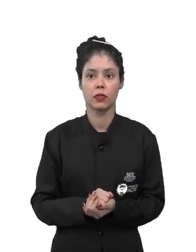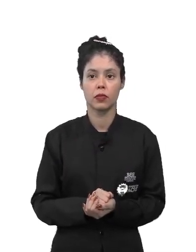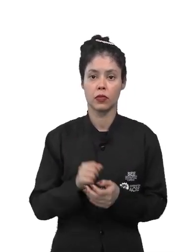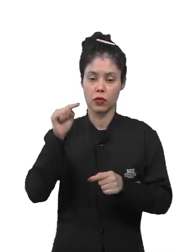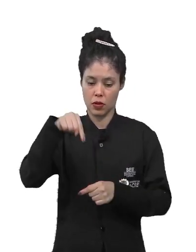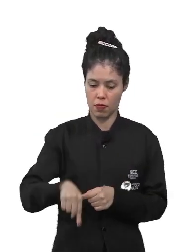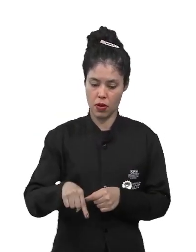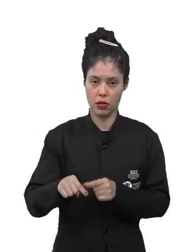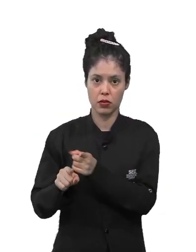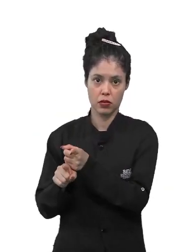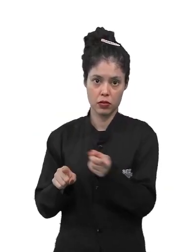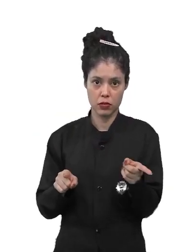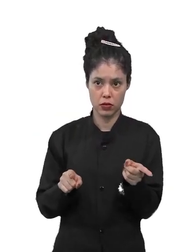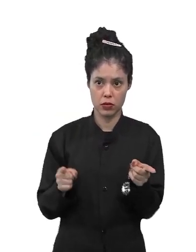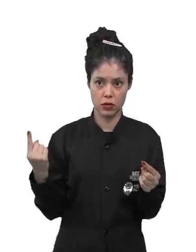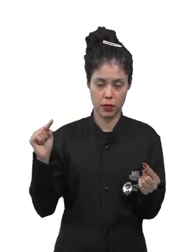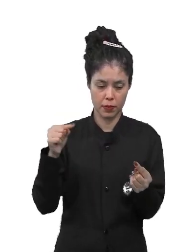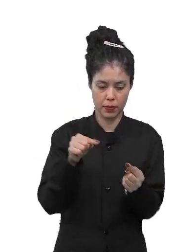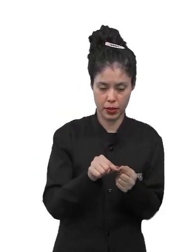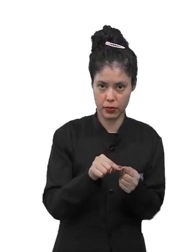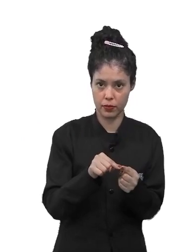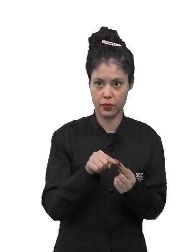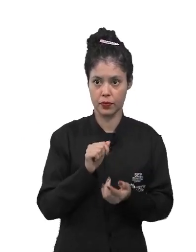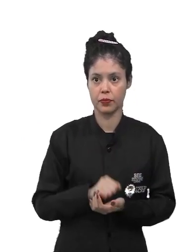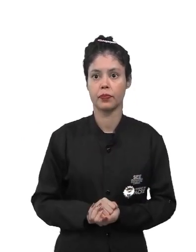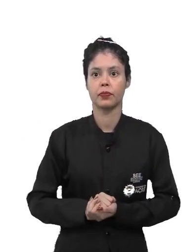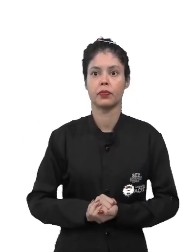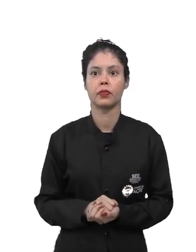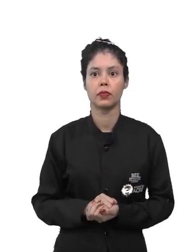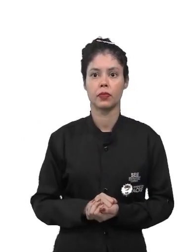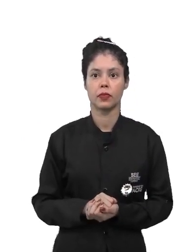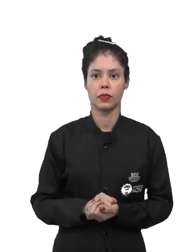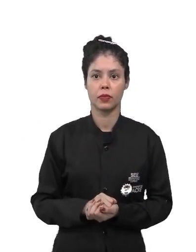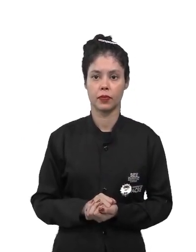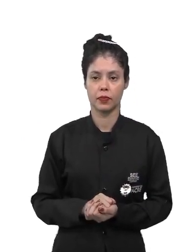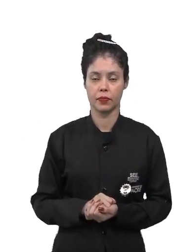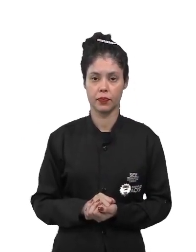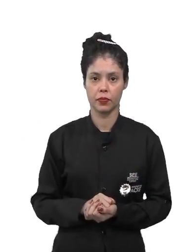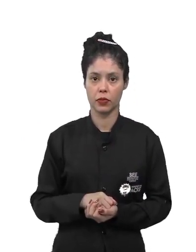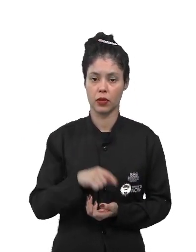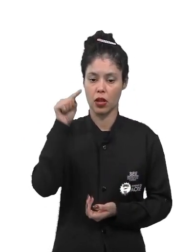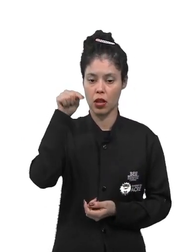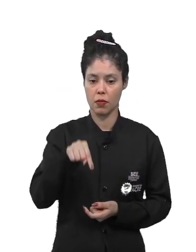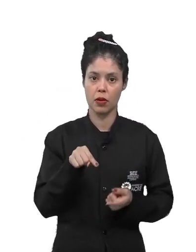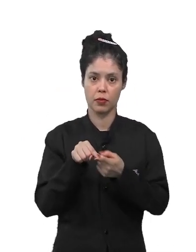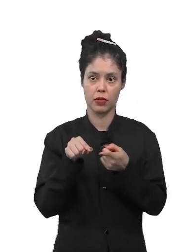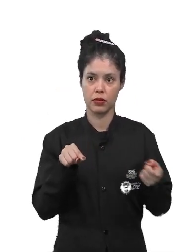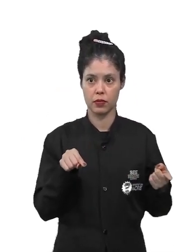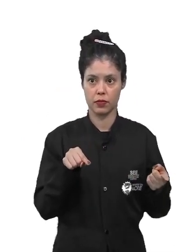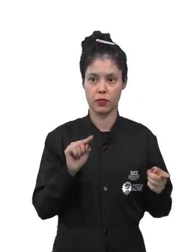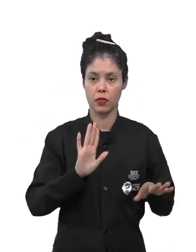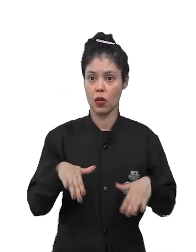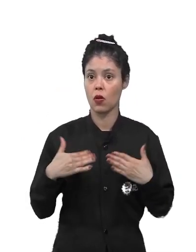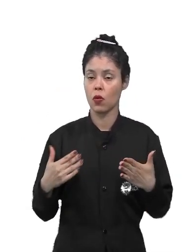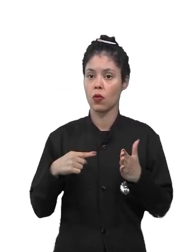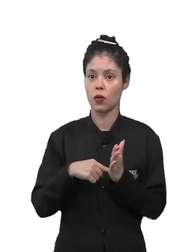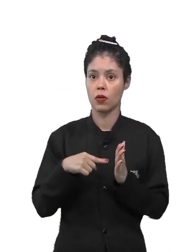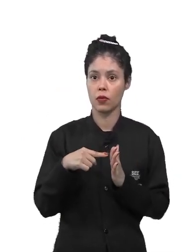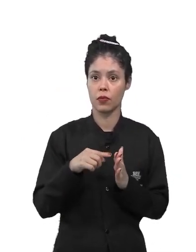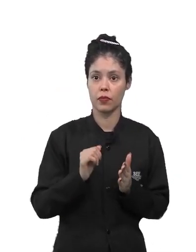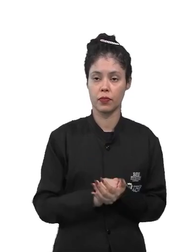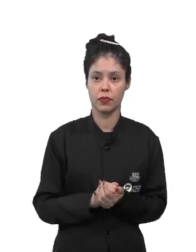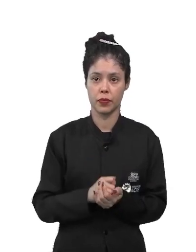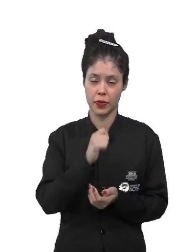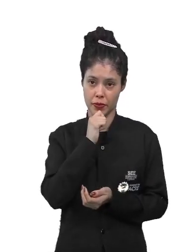que vai para o sentido da esquerda. Para baixo e para a esquerda. Qual desses pontos então nos agrada? O